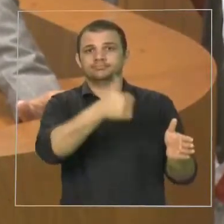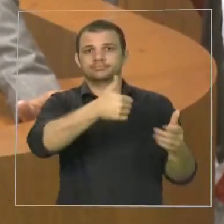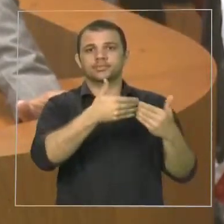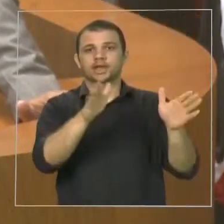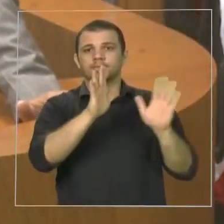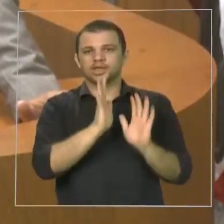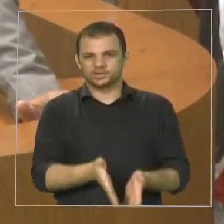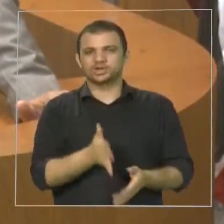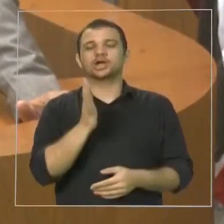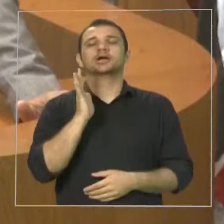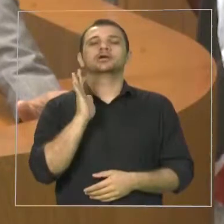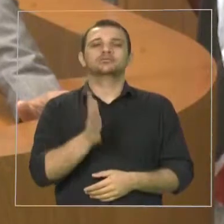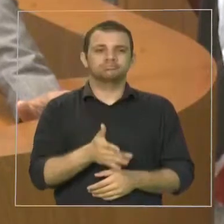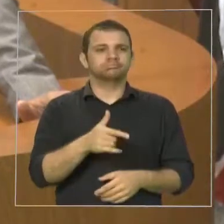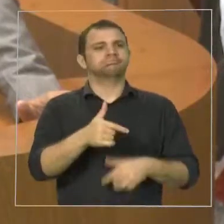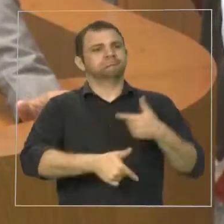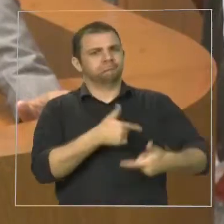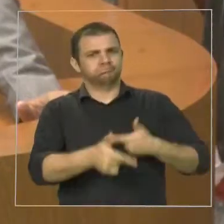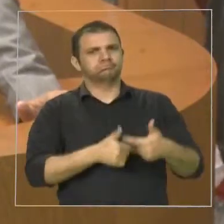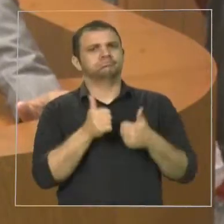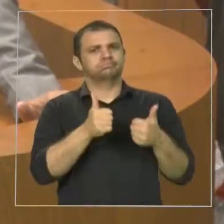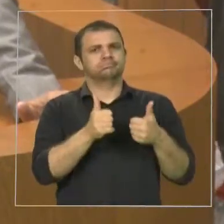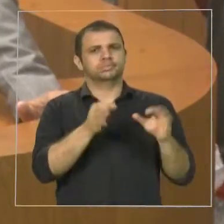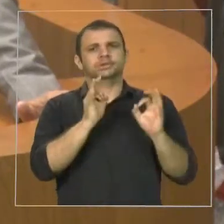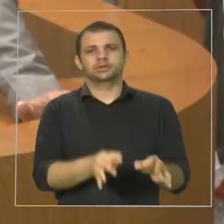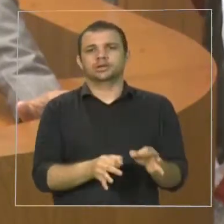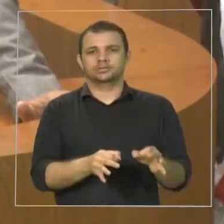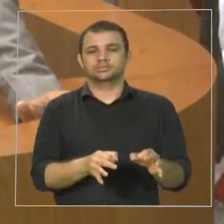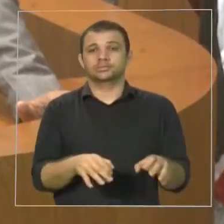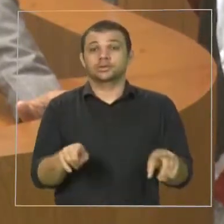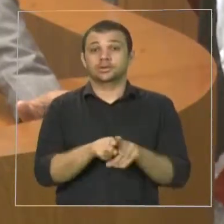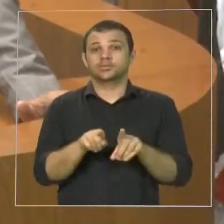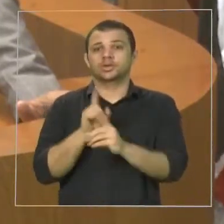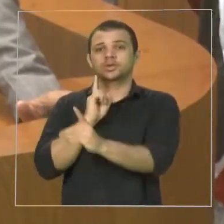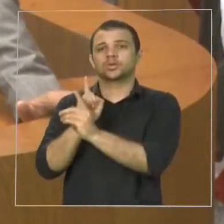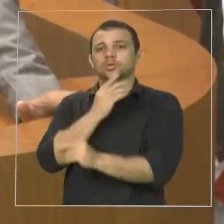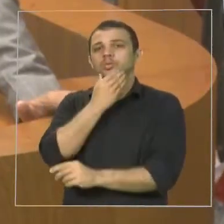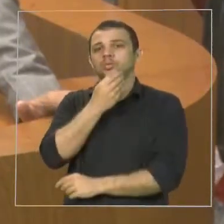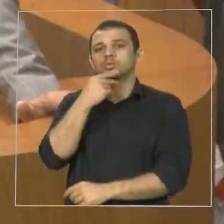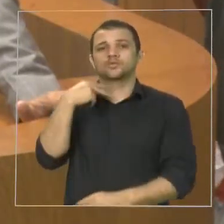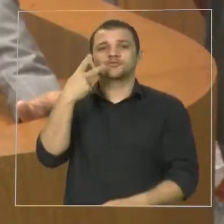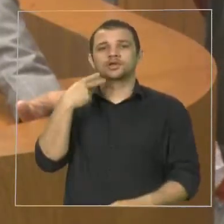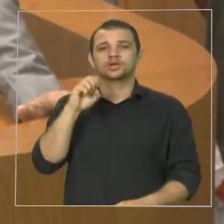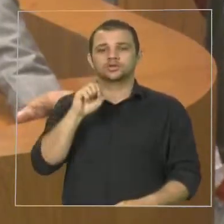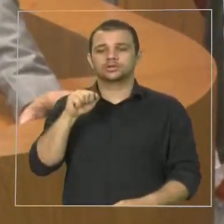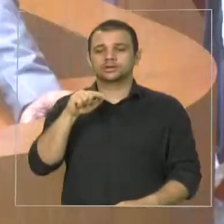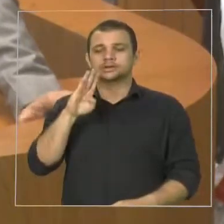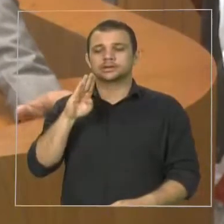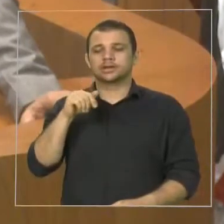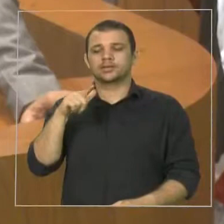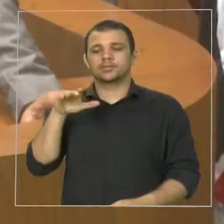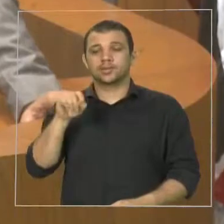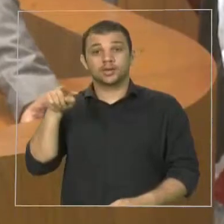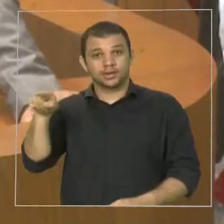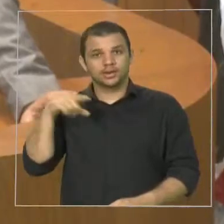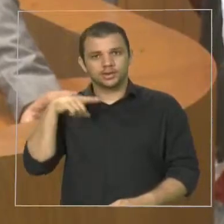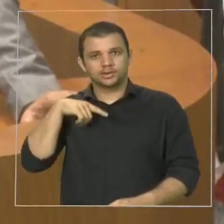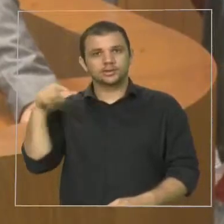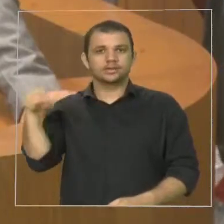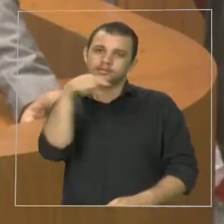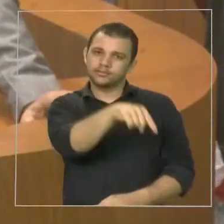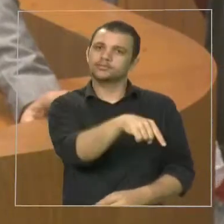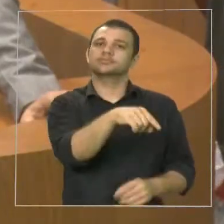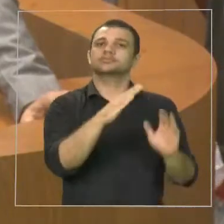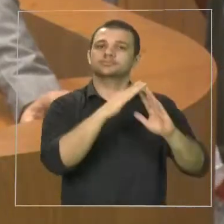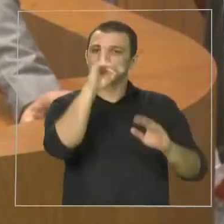funcionando adequadamente. Encontrei lá o vereador Sabão, que estava hospitalizado numa das enfermarias da